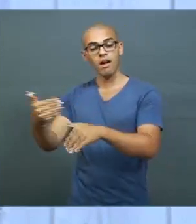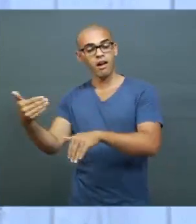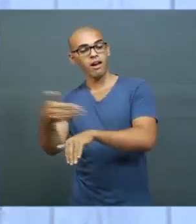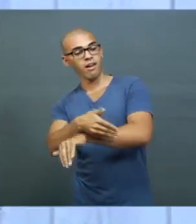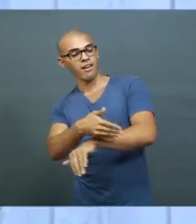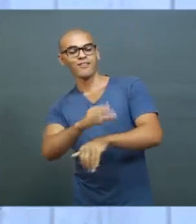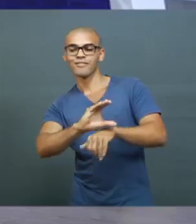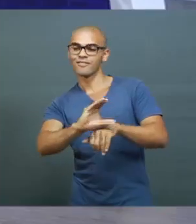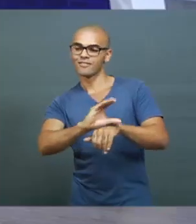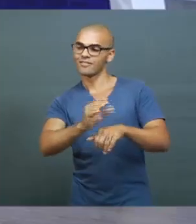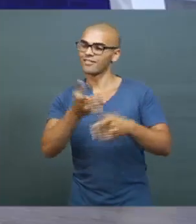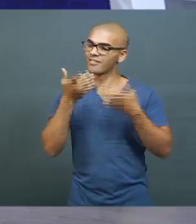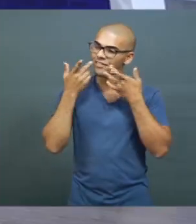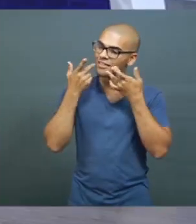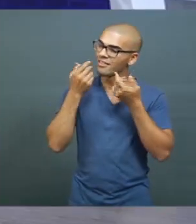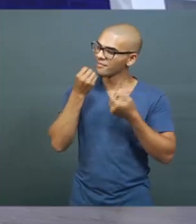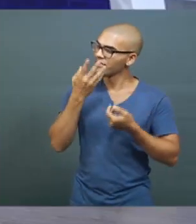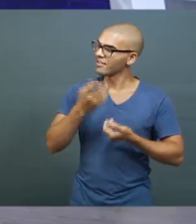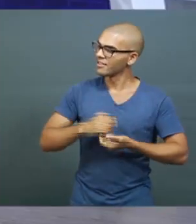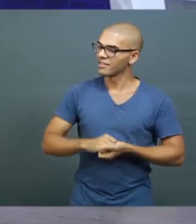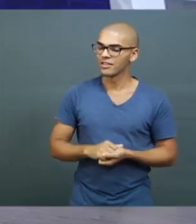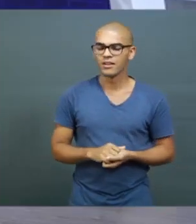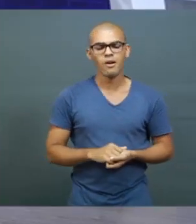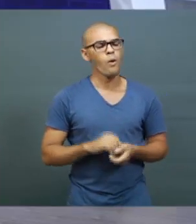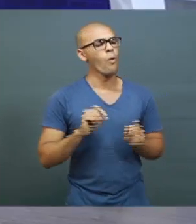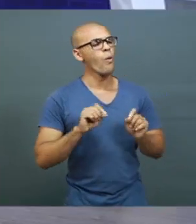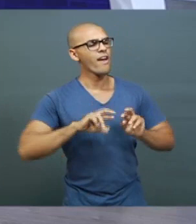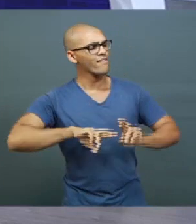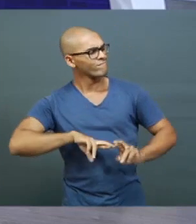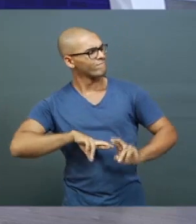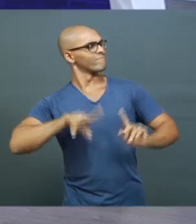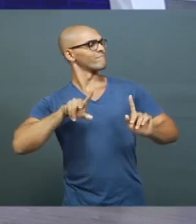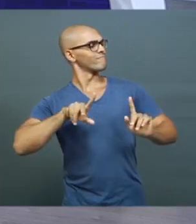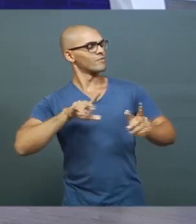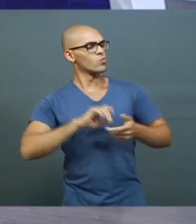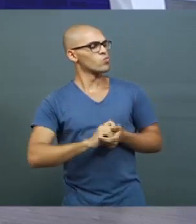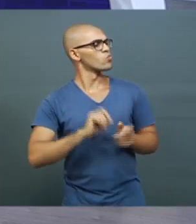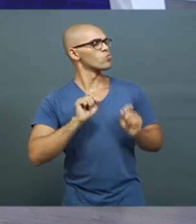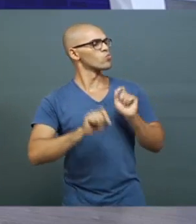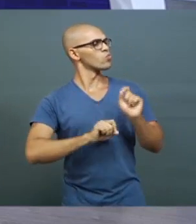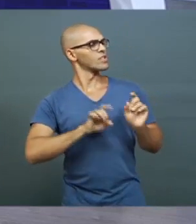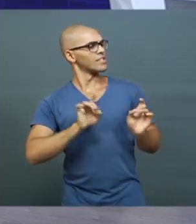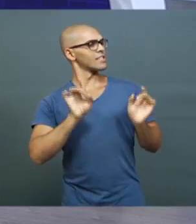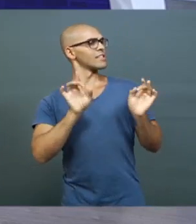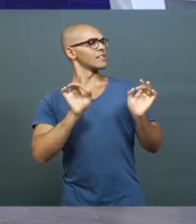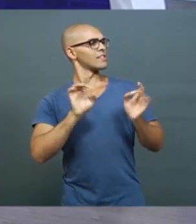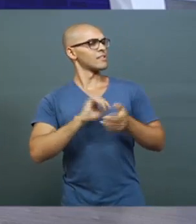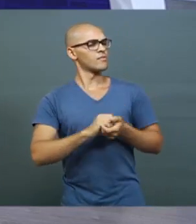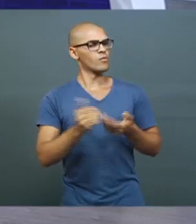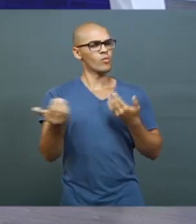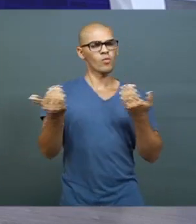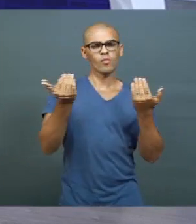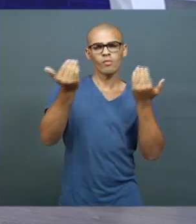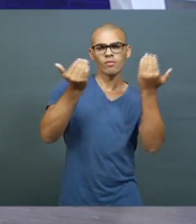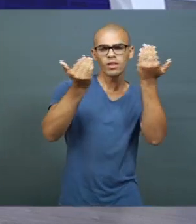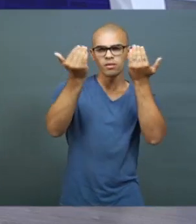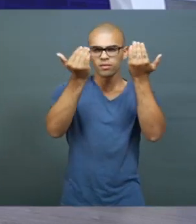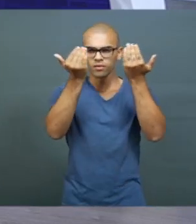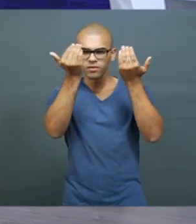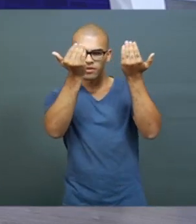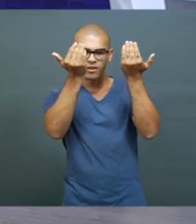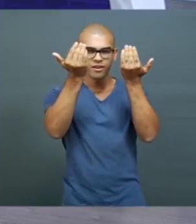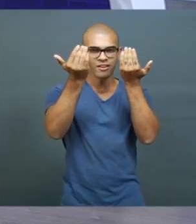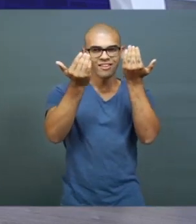O que a gente pode dizer que é o diferencial do teatro da UFO? O que ele tem diferente das outras universidades? Nossa,